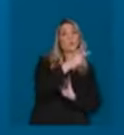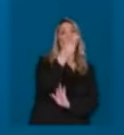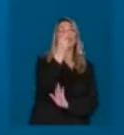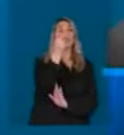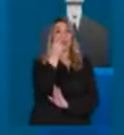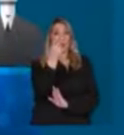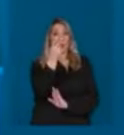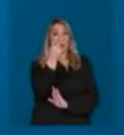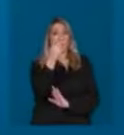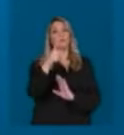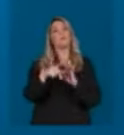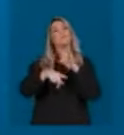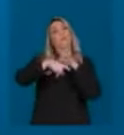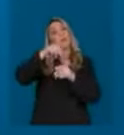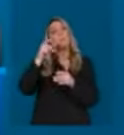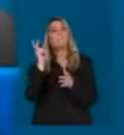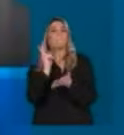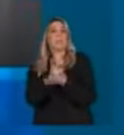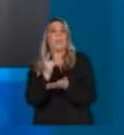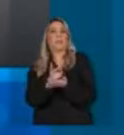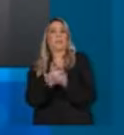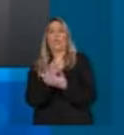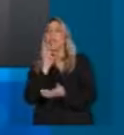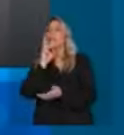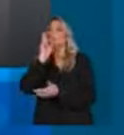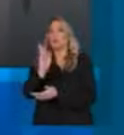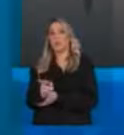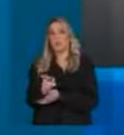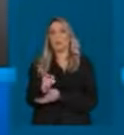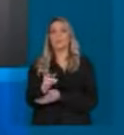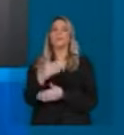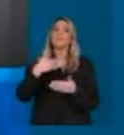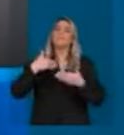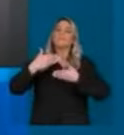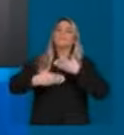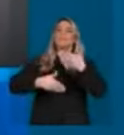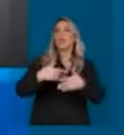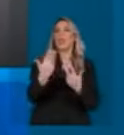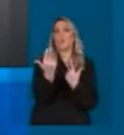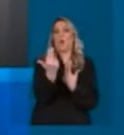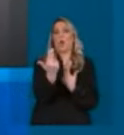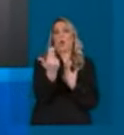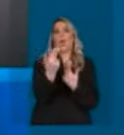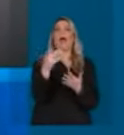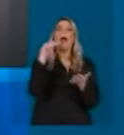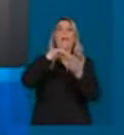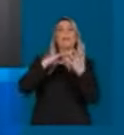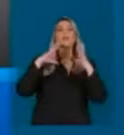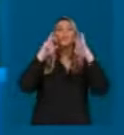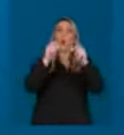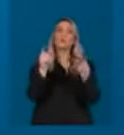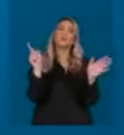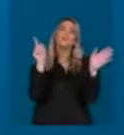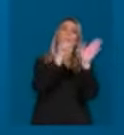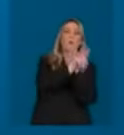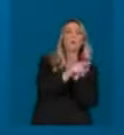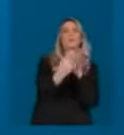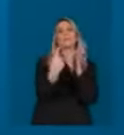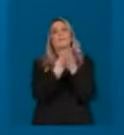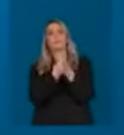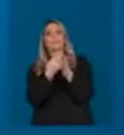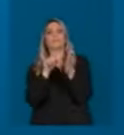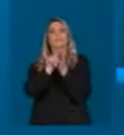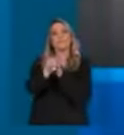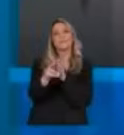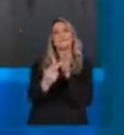candidato a perguntar será o mesmo que acabou de responder e assim sucessivamente até que todos tenham perguntado e respondido